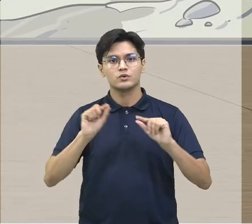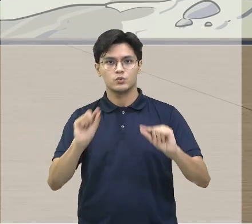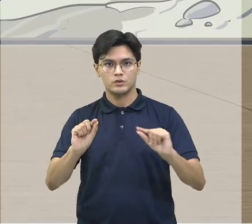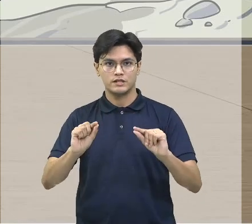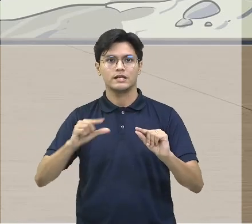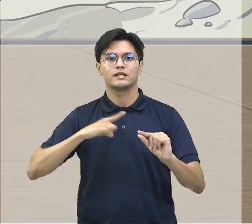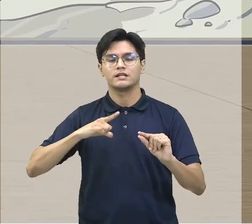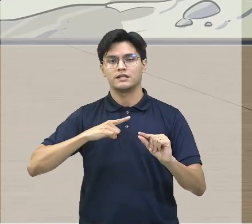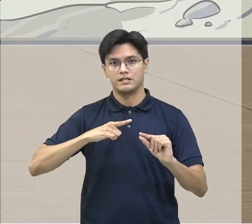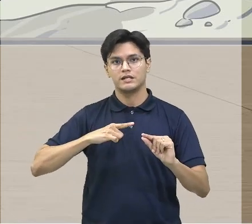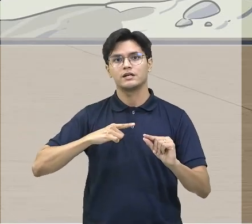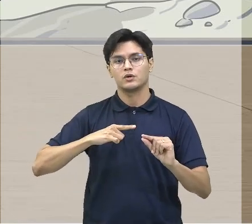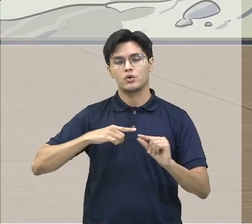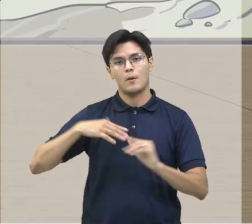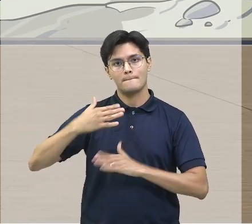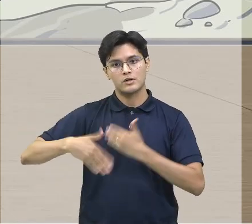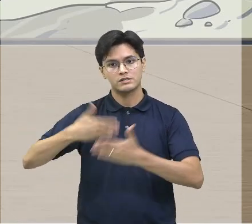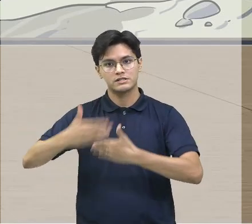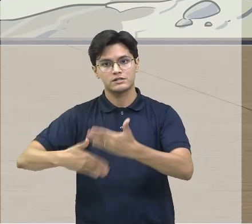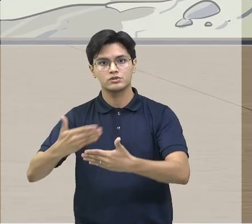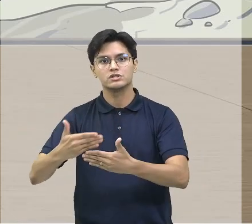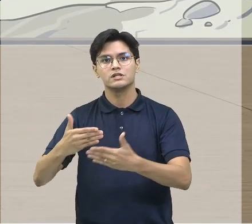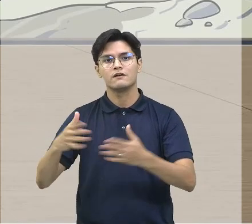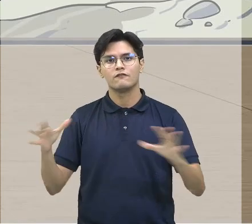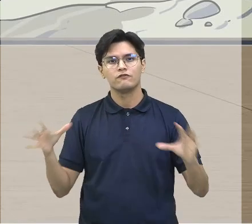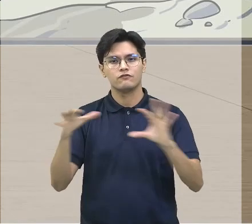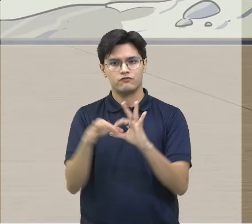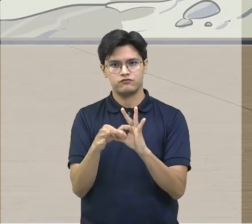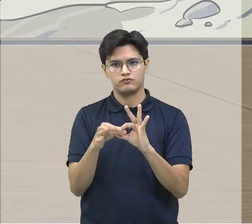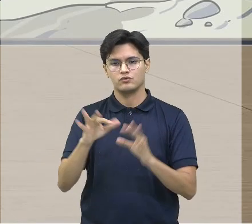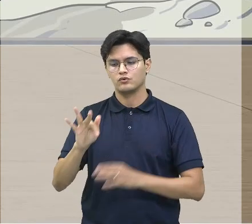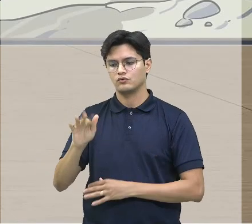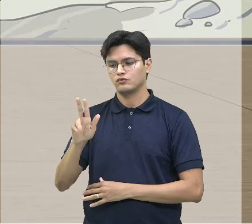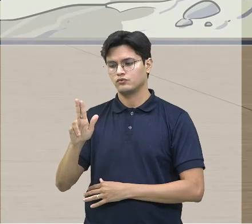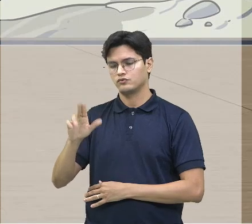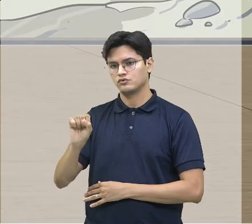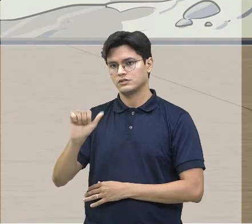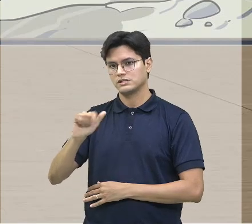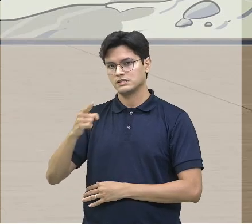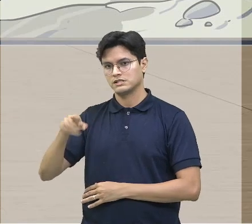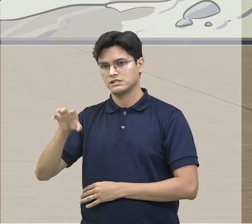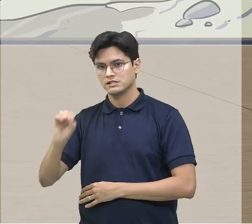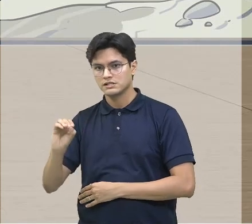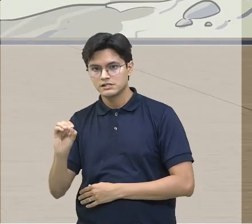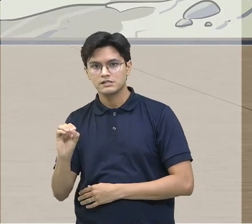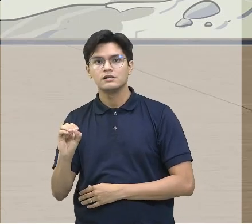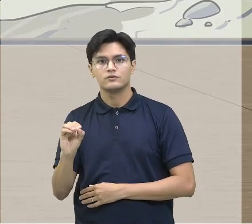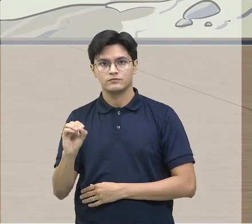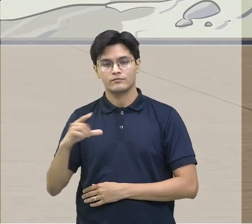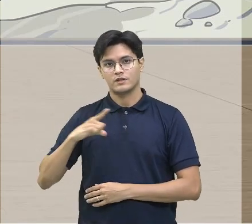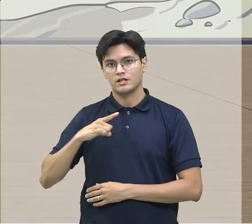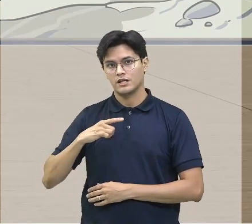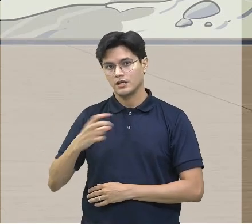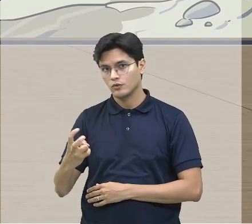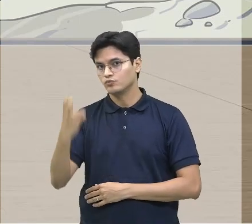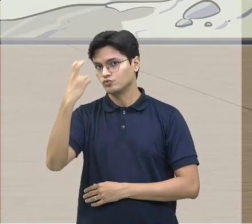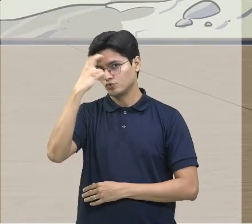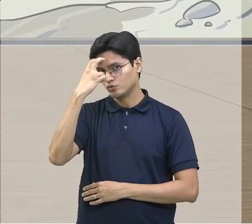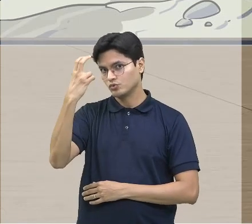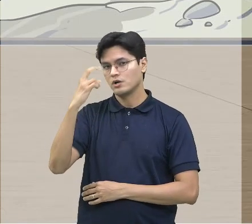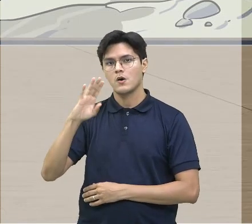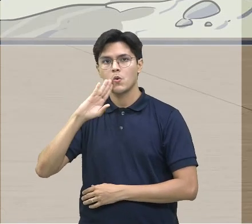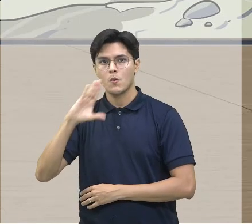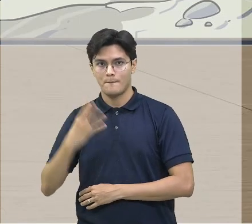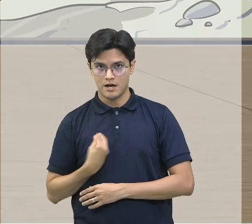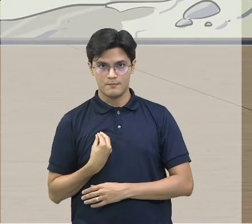fundição ou de fusão fica melhor esse termo, entre as culturas bárbara e a cultura